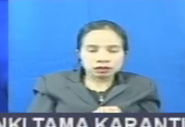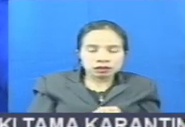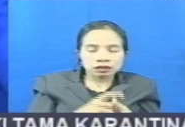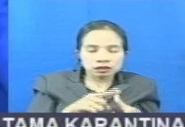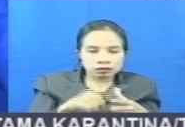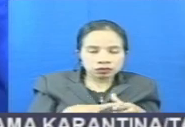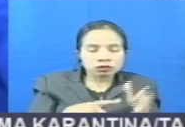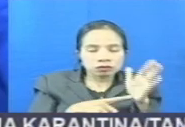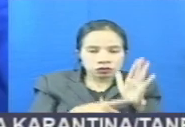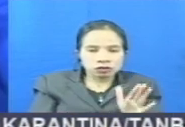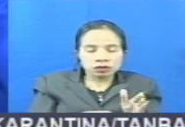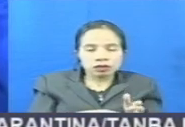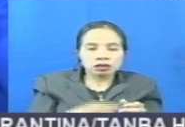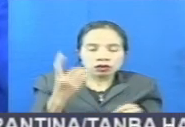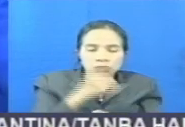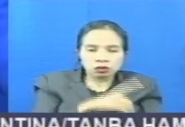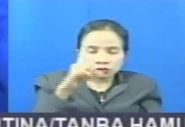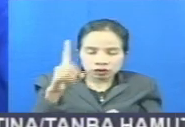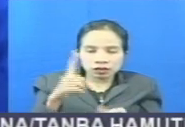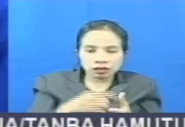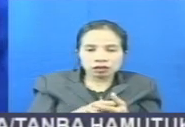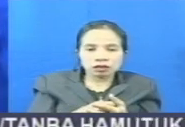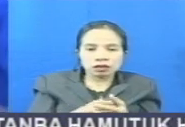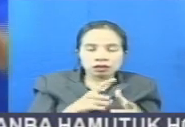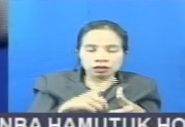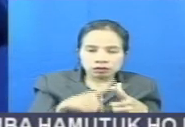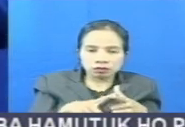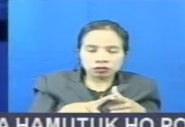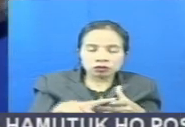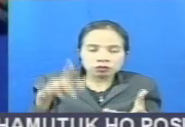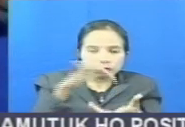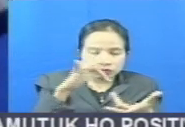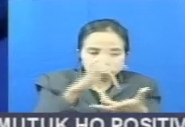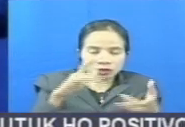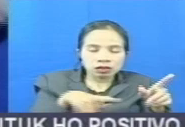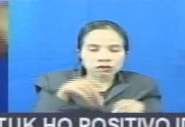foi em publicação ainda, né? Um dia depois, movimento é amanhã,